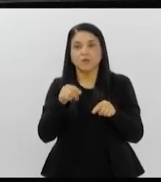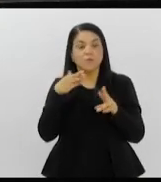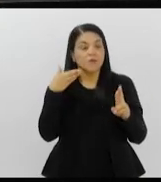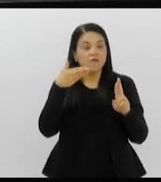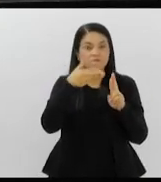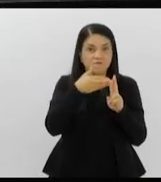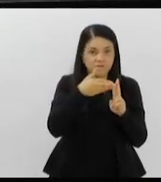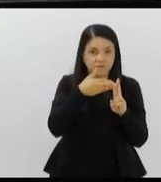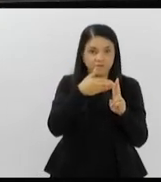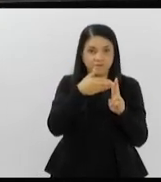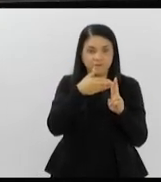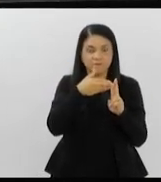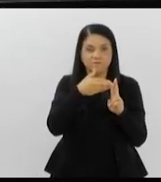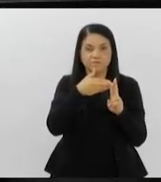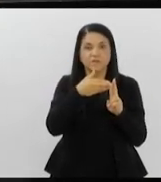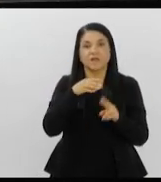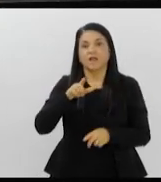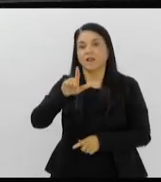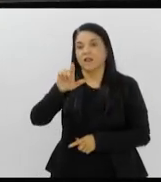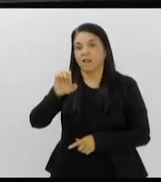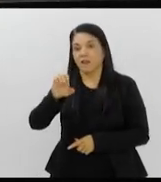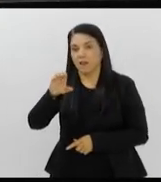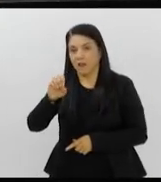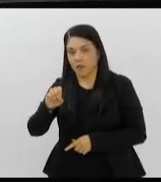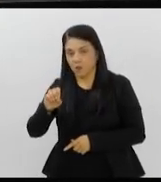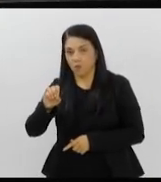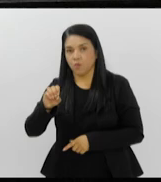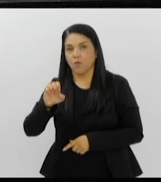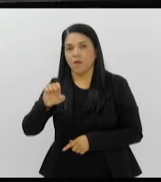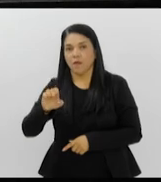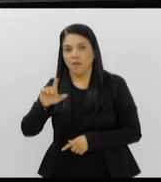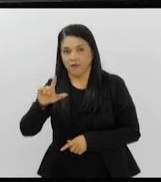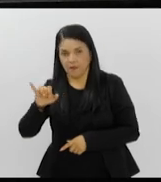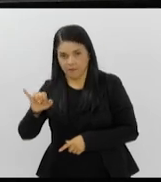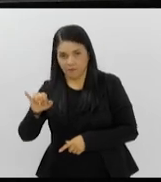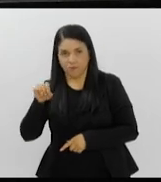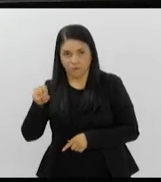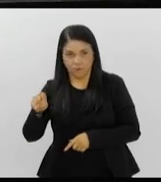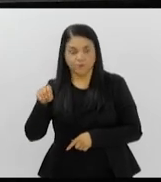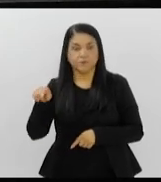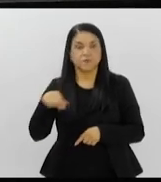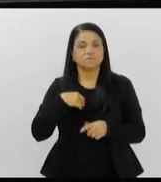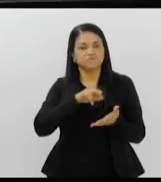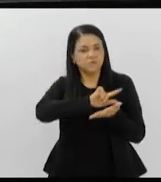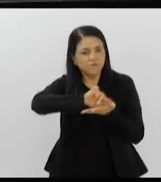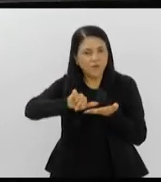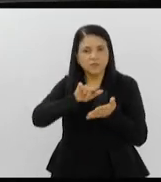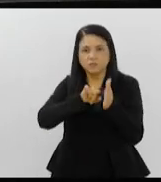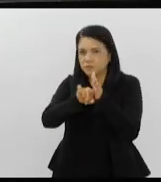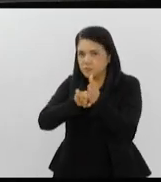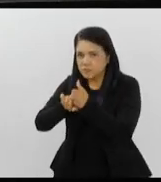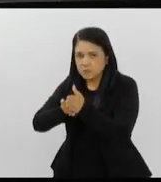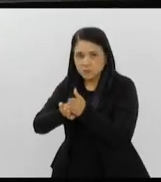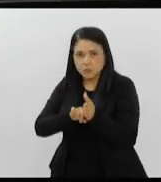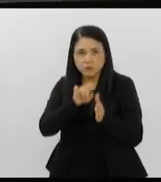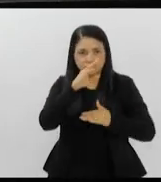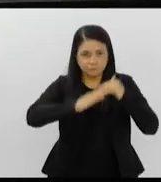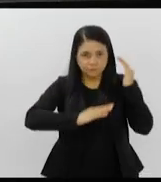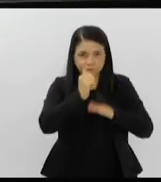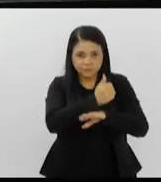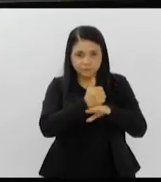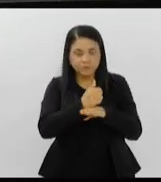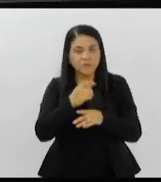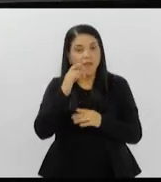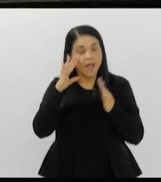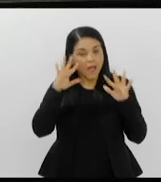referencio diretamente a Léo Weller, e não apenas ele, mas diversos outros pesquisadores vêm nos chamando a atenção para